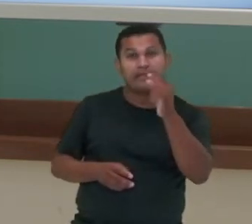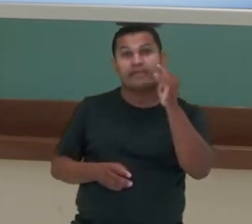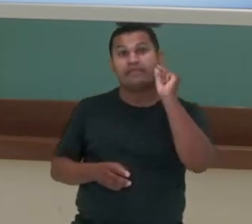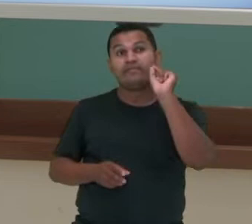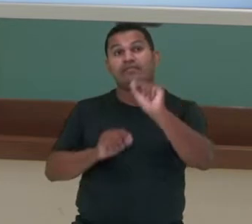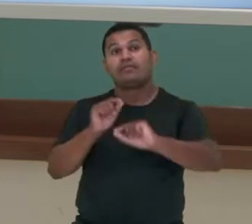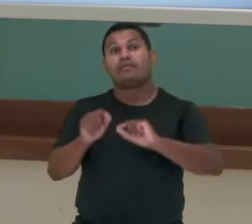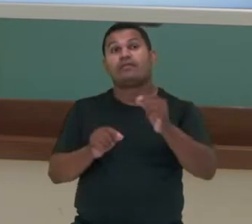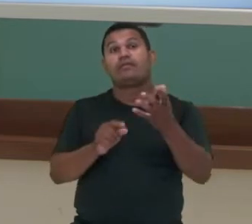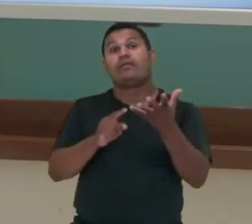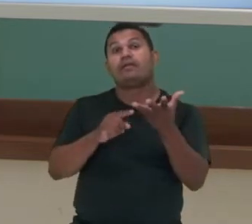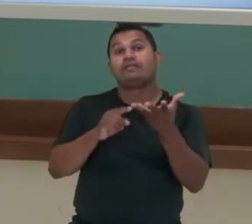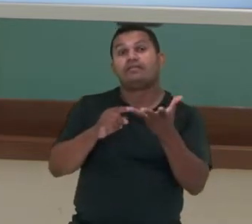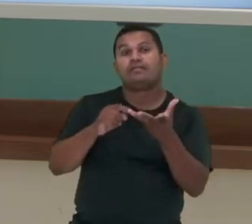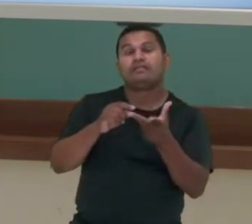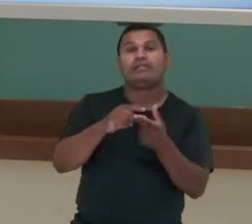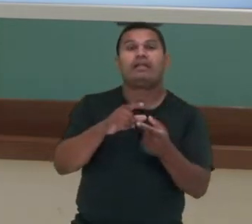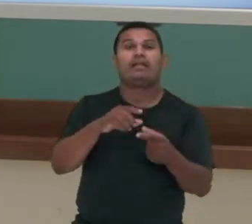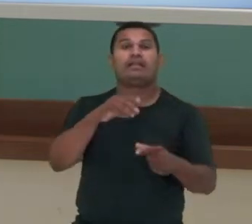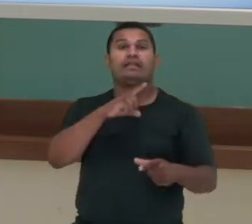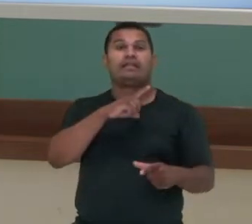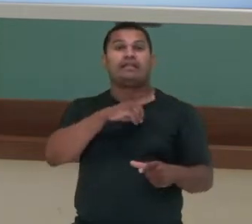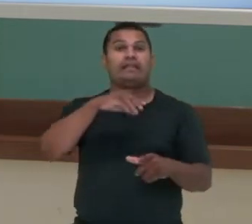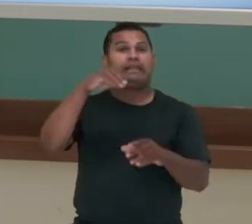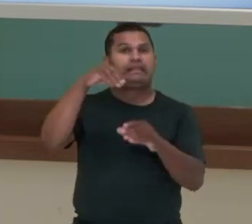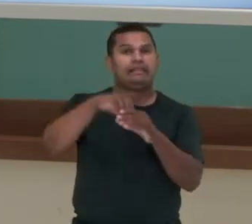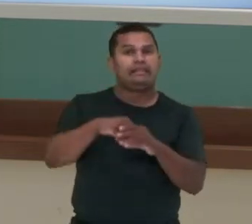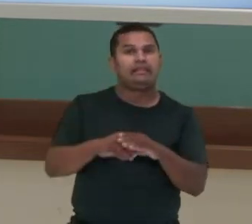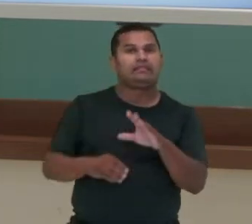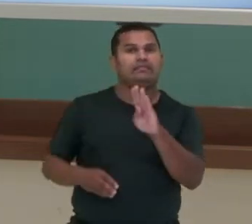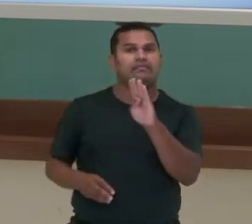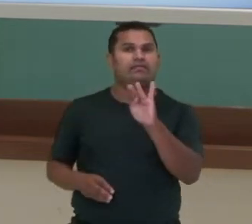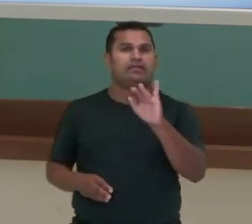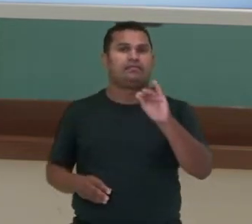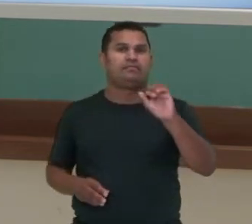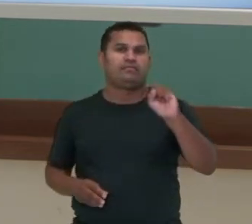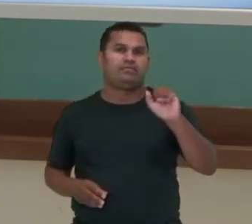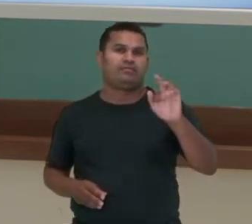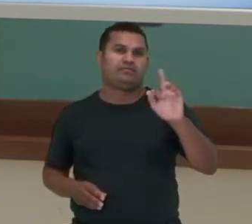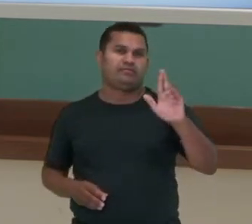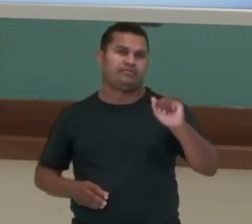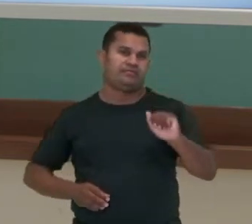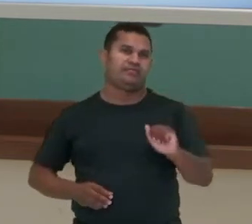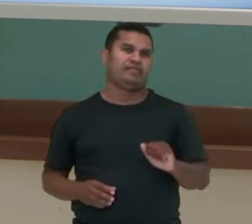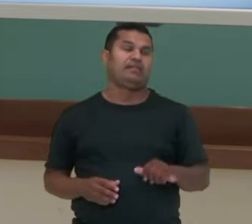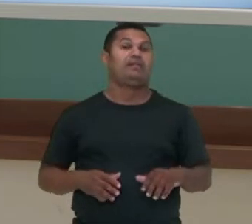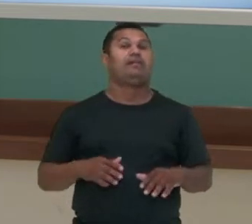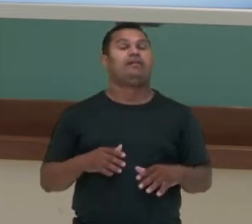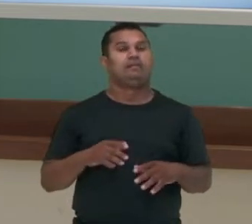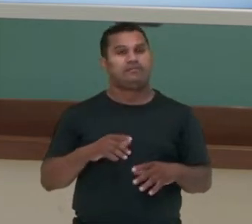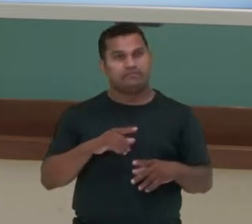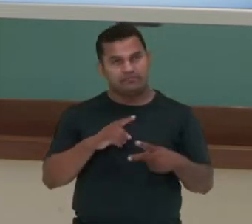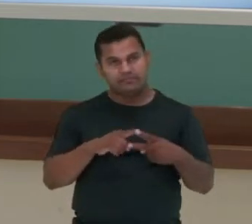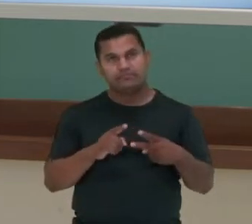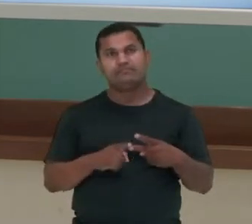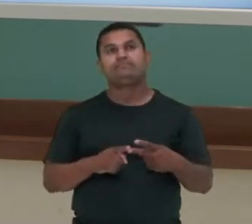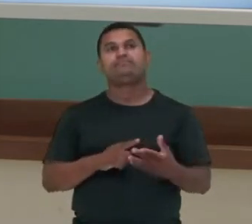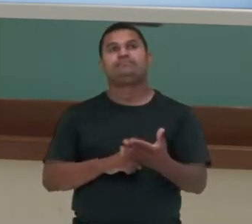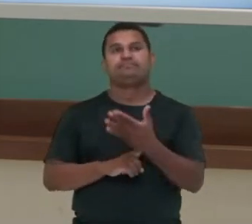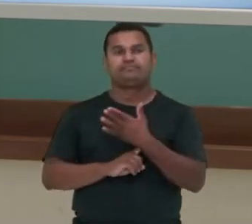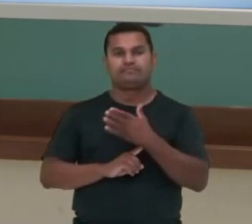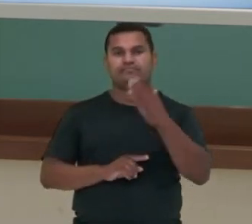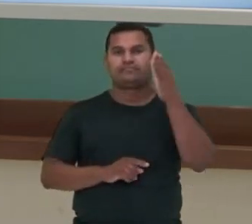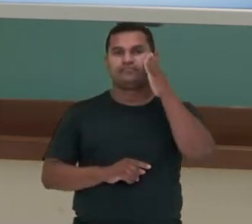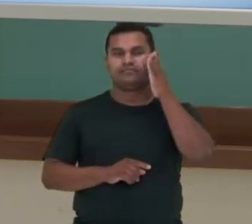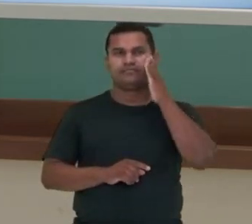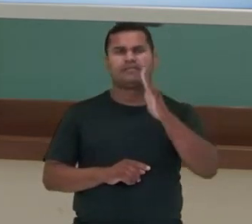quais são as características desta parte da Terra. Esses são dois fatores ali relevantes. E aí,